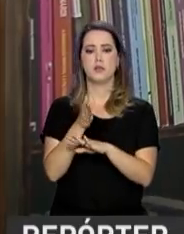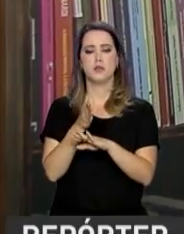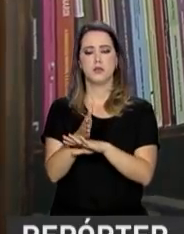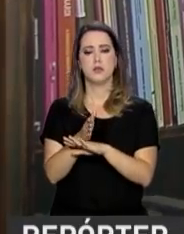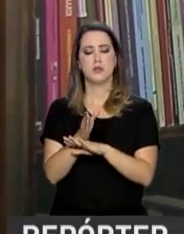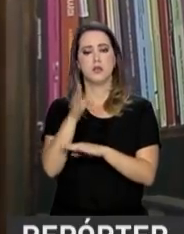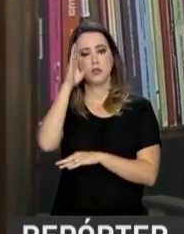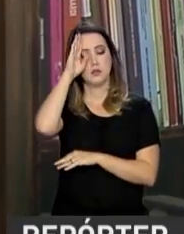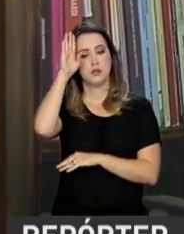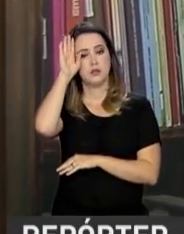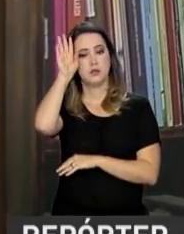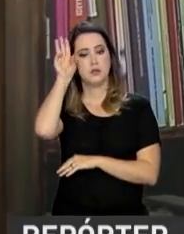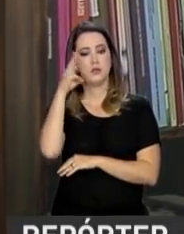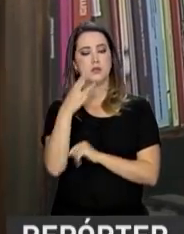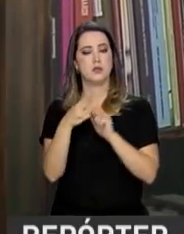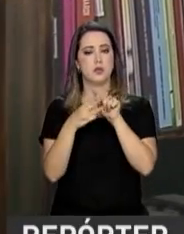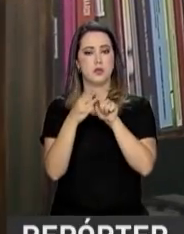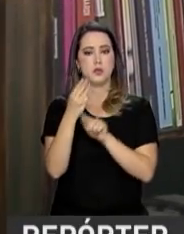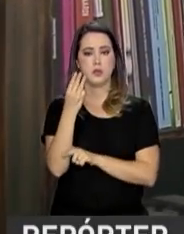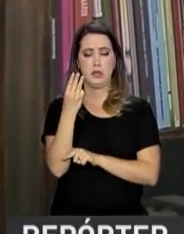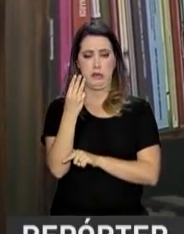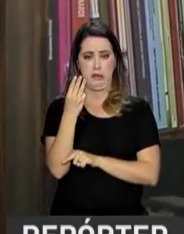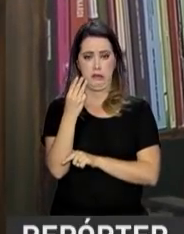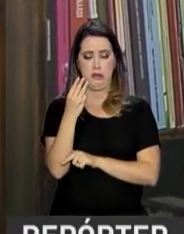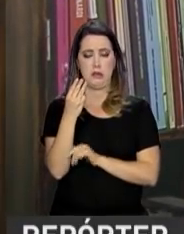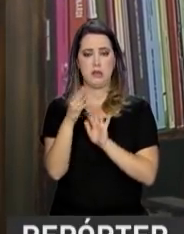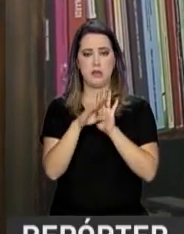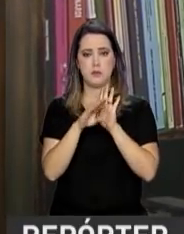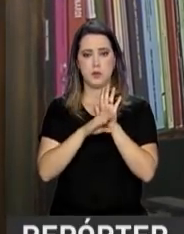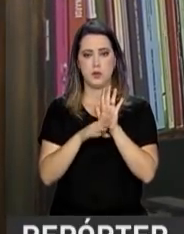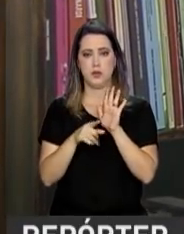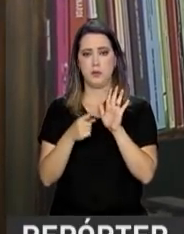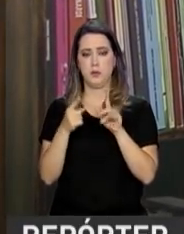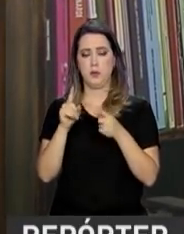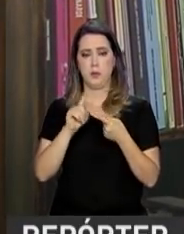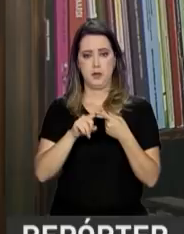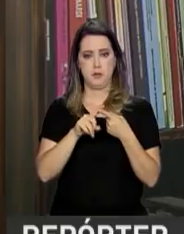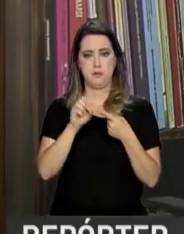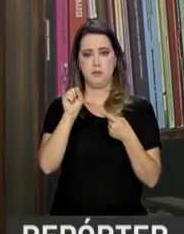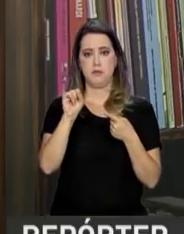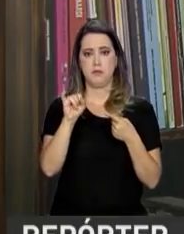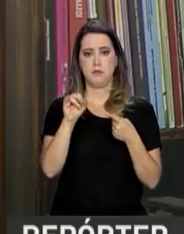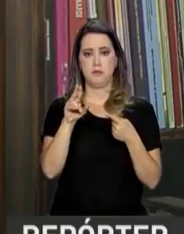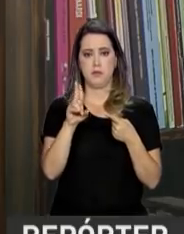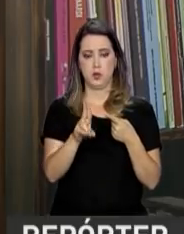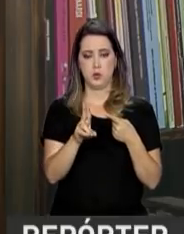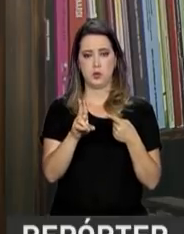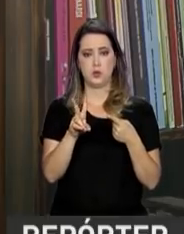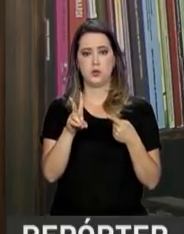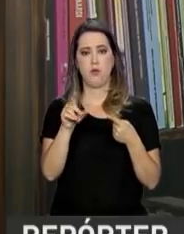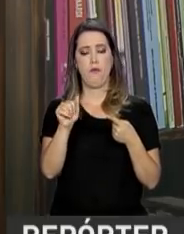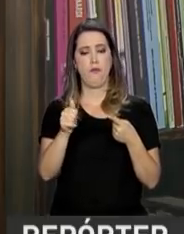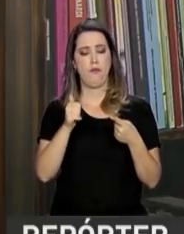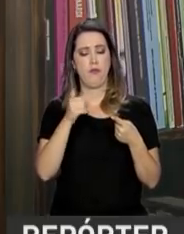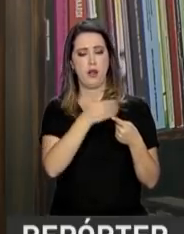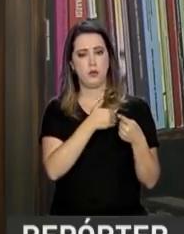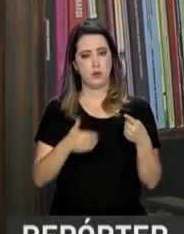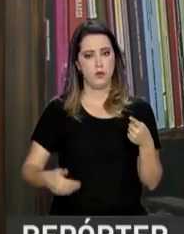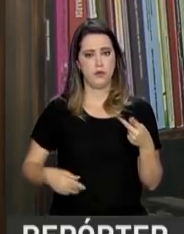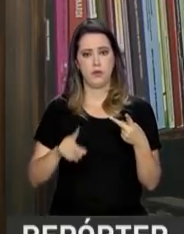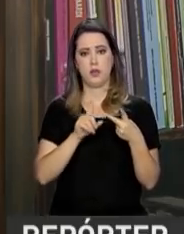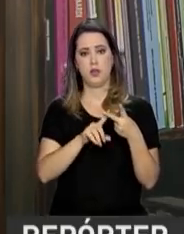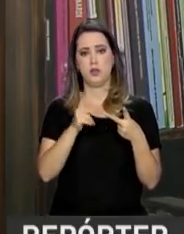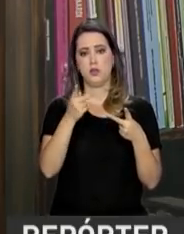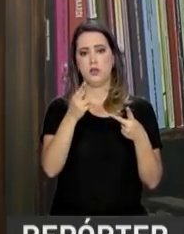educação tem três grandes opções três programas primeiro é preciso vagas públicas depois o prouni que a concessão de bolsas e